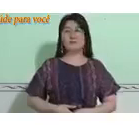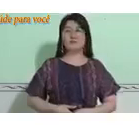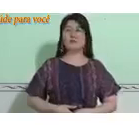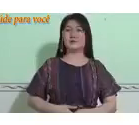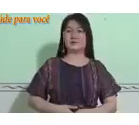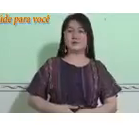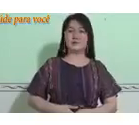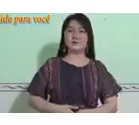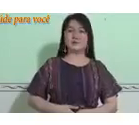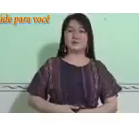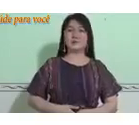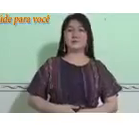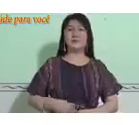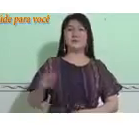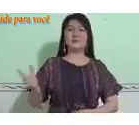OTRATAMNTON ATIL